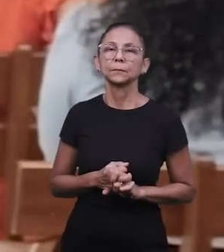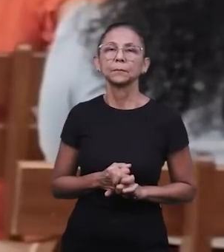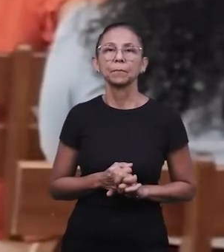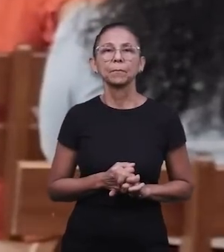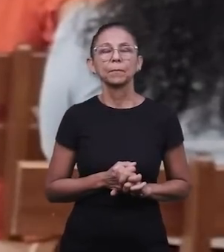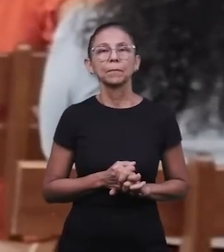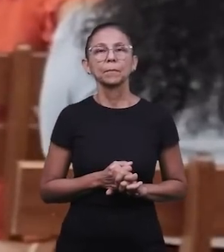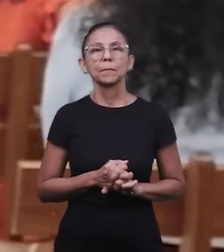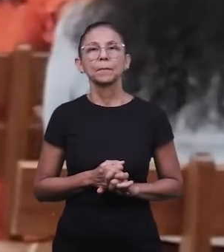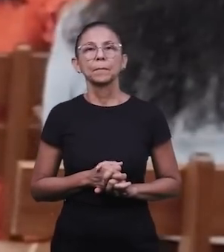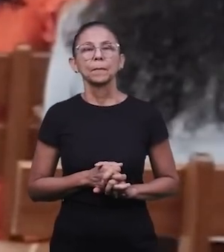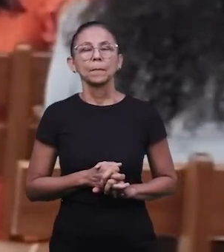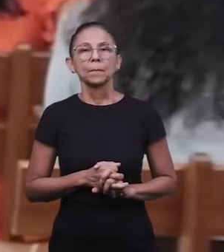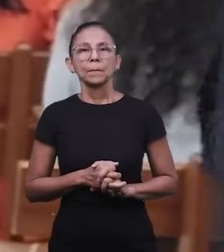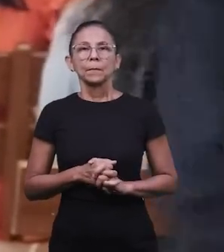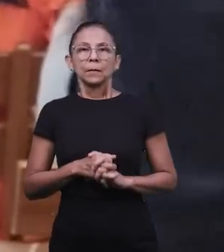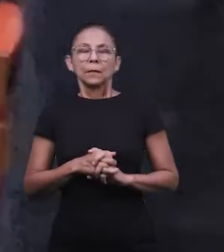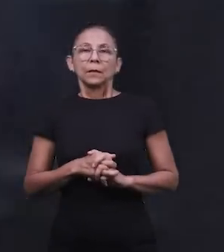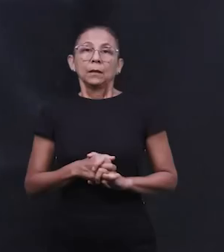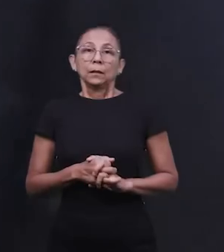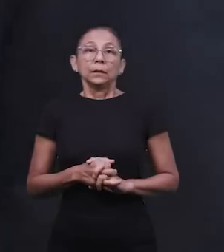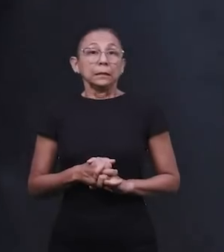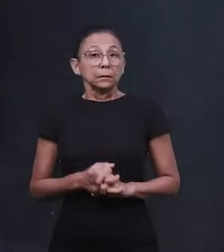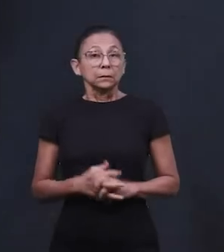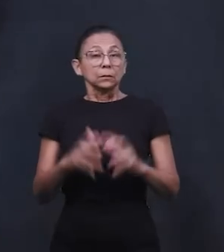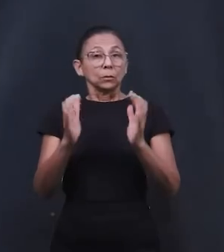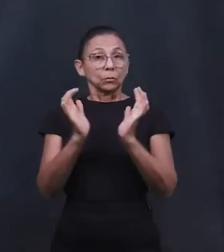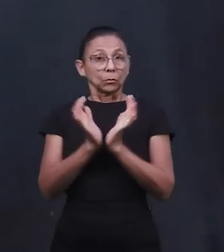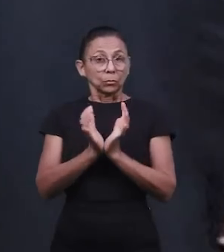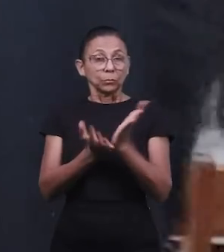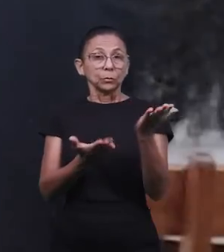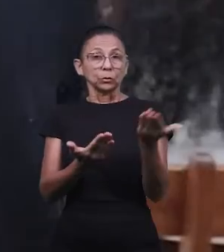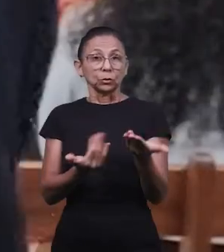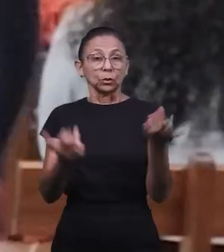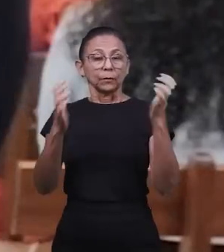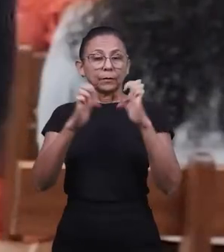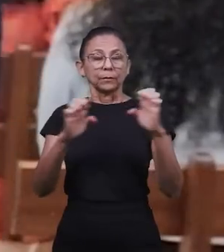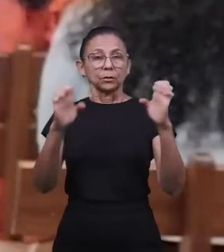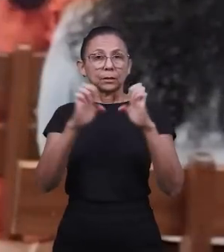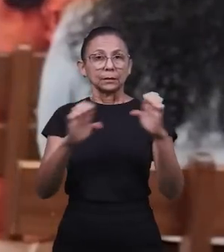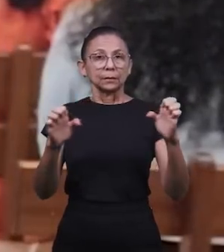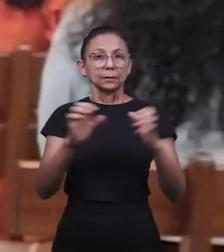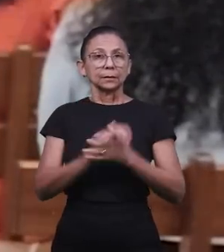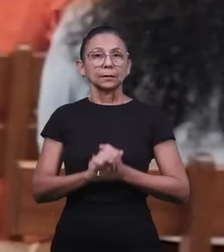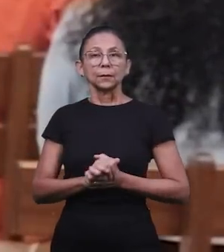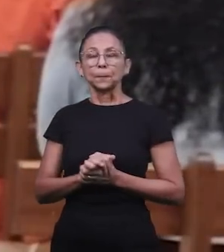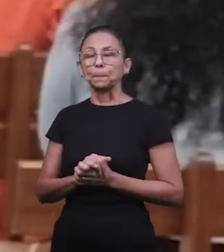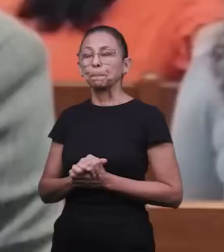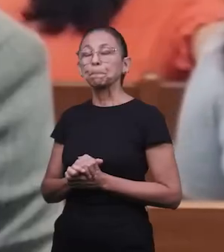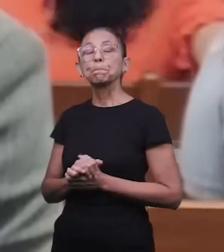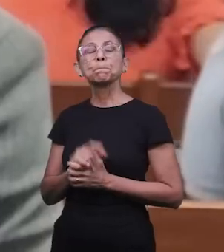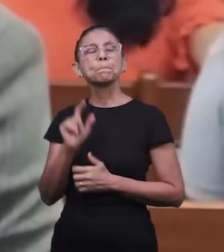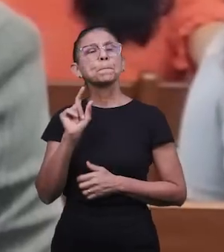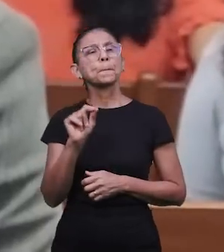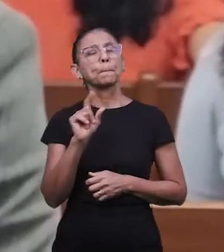Fale para nós um pouco daquilo que foi realizado por parte da caravana, das experiências que o Senhor nos deu aqui nesse